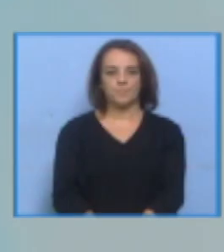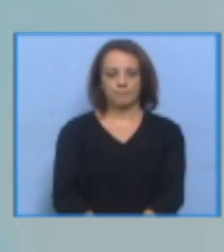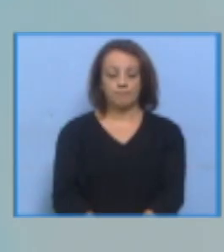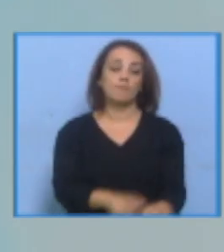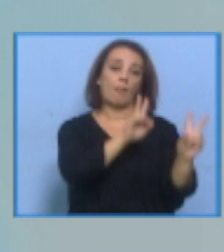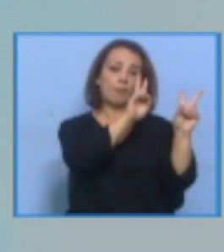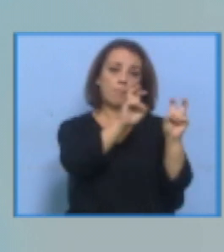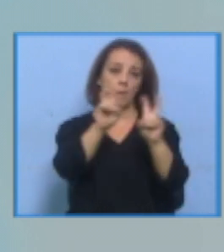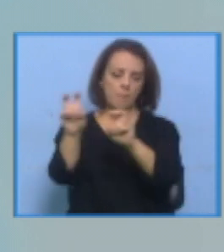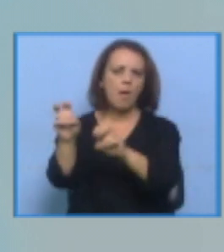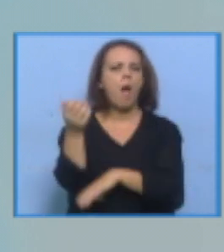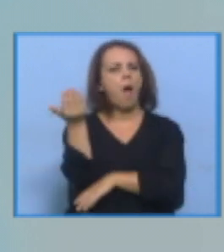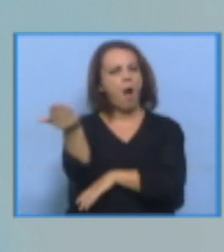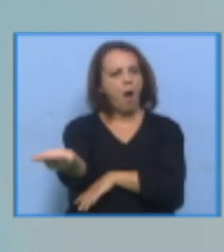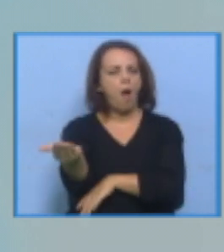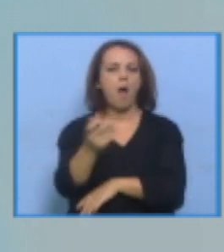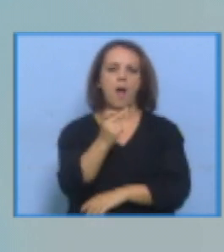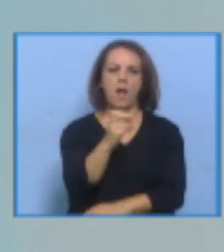São temas que pode acompanhar em